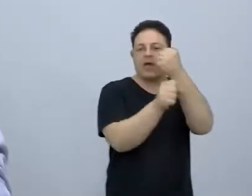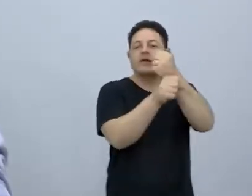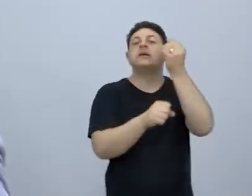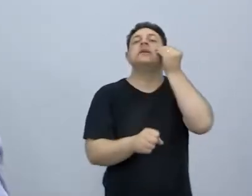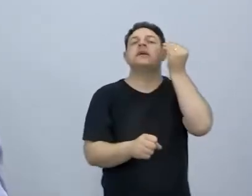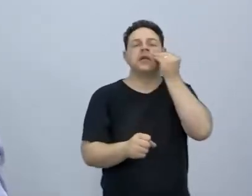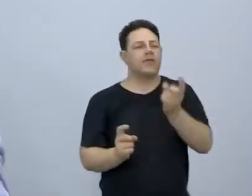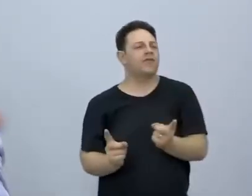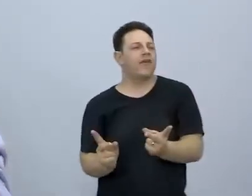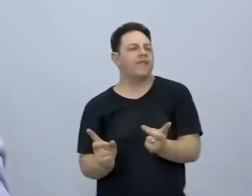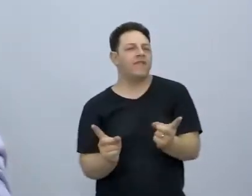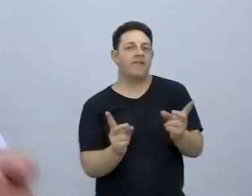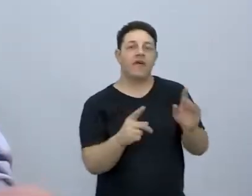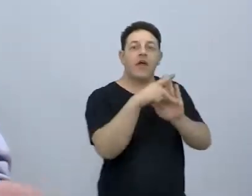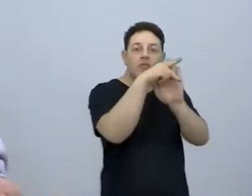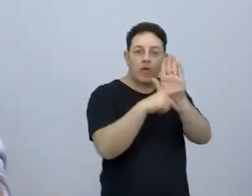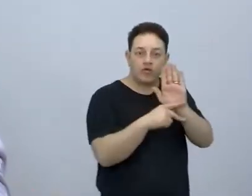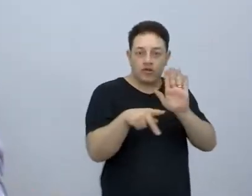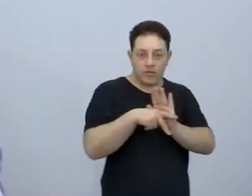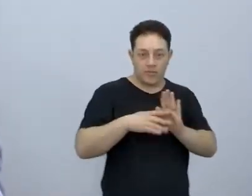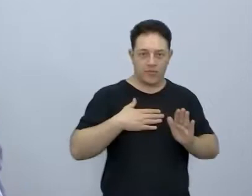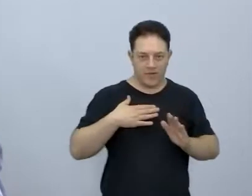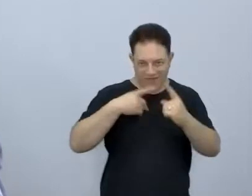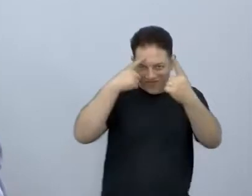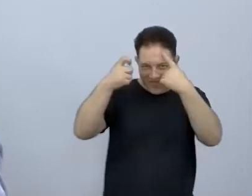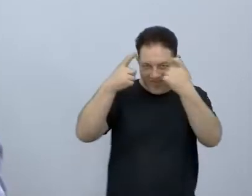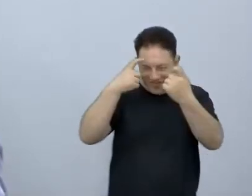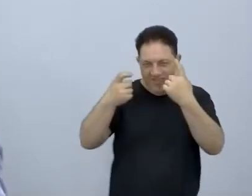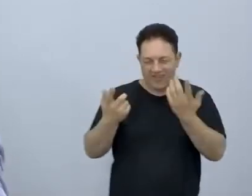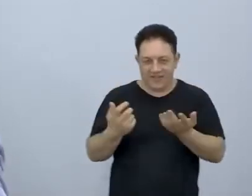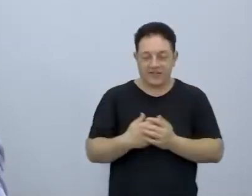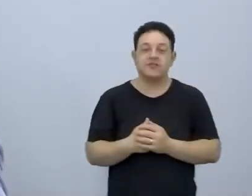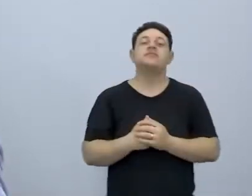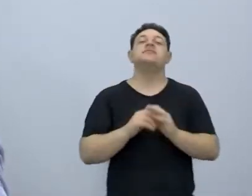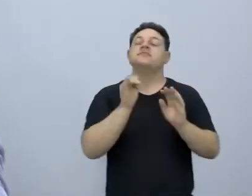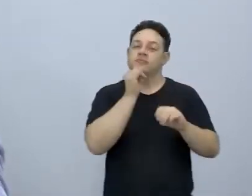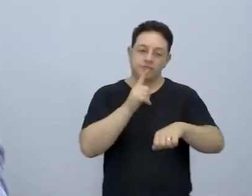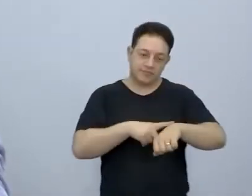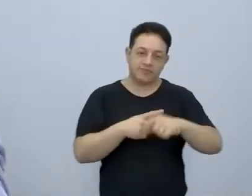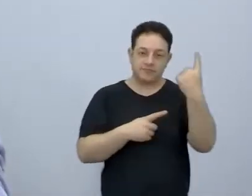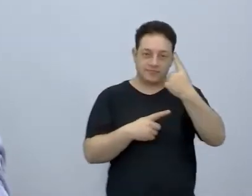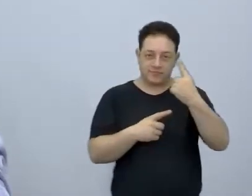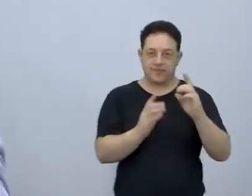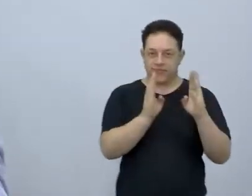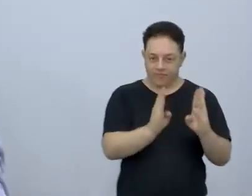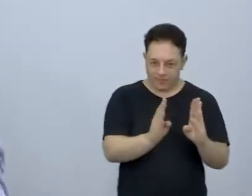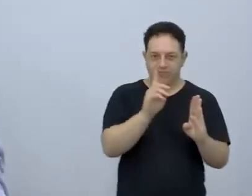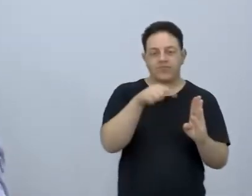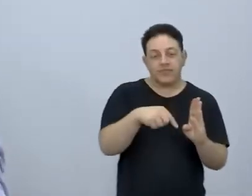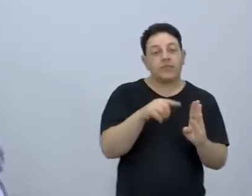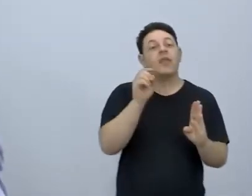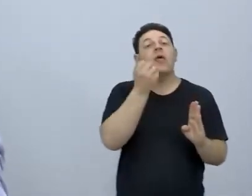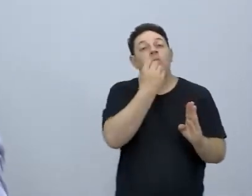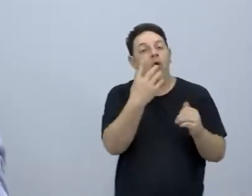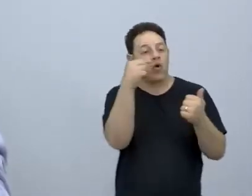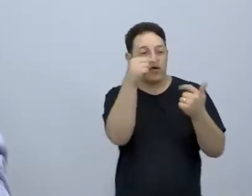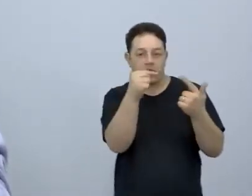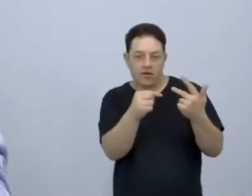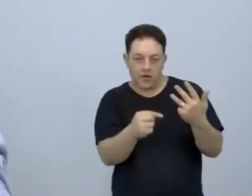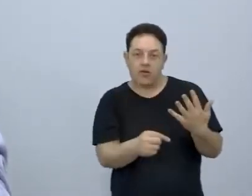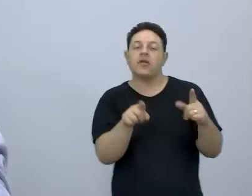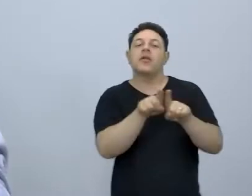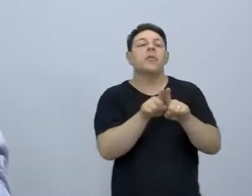vender o projeto que foi feito, né? Então, obviamente, nessa primeira parte eu falaria só das vantagens e para